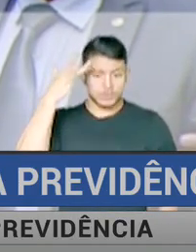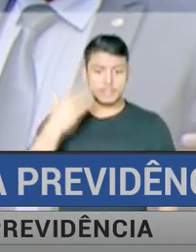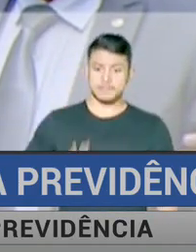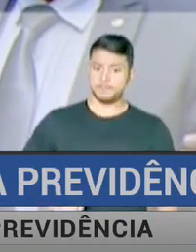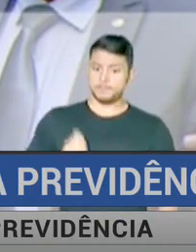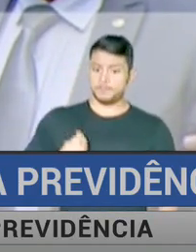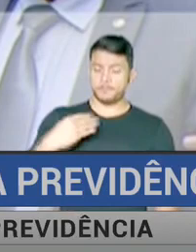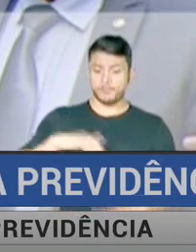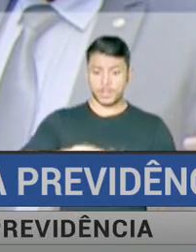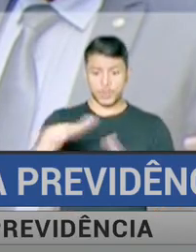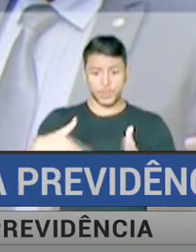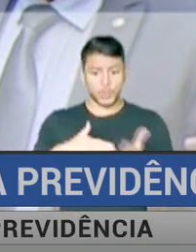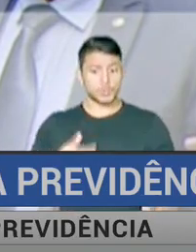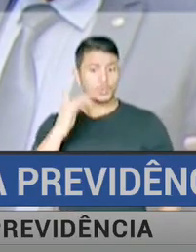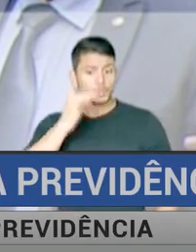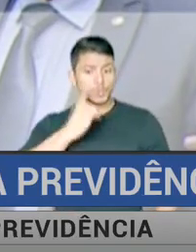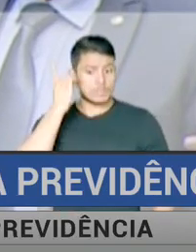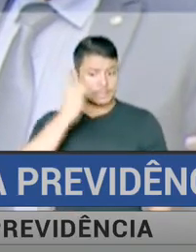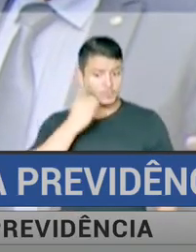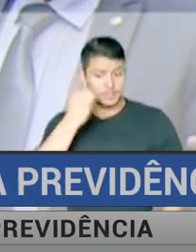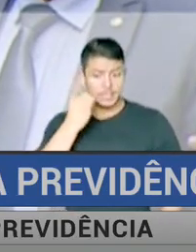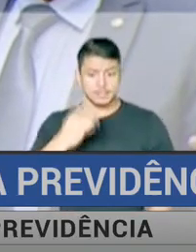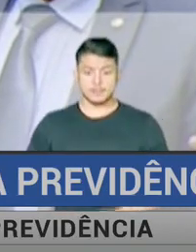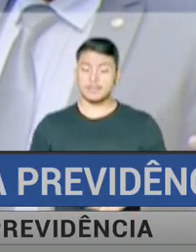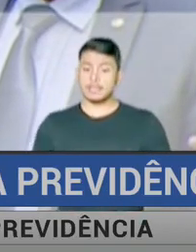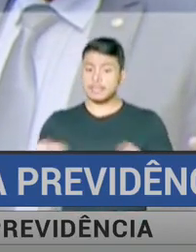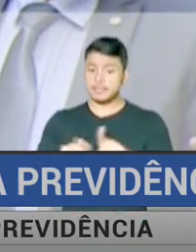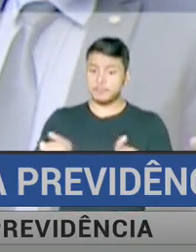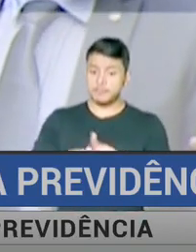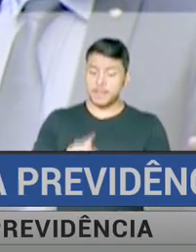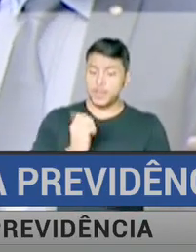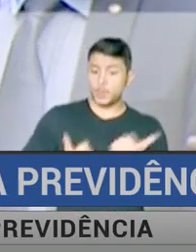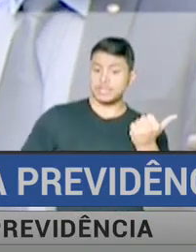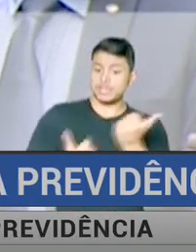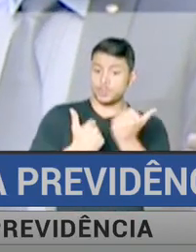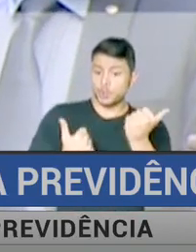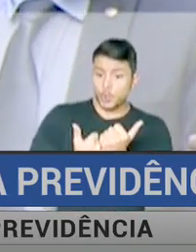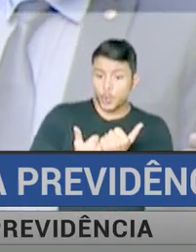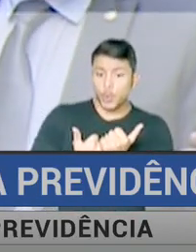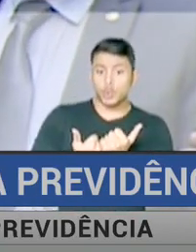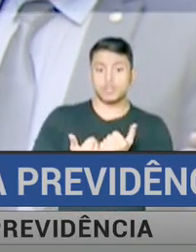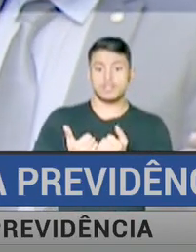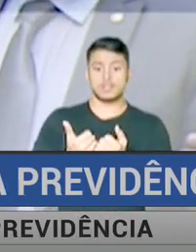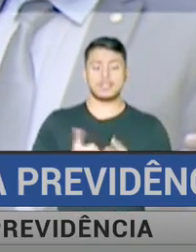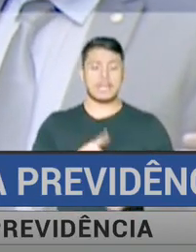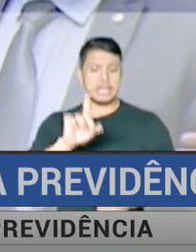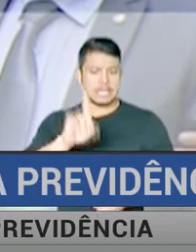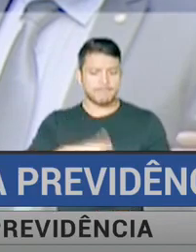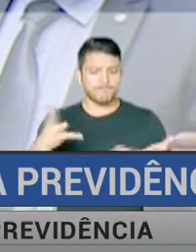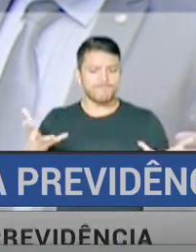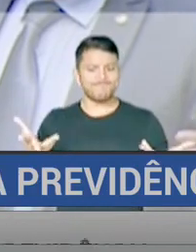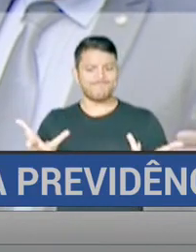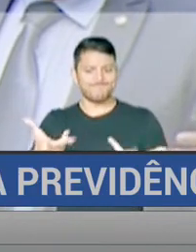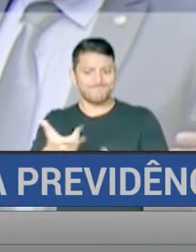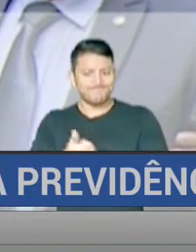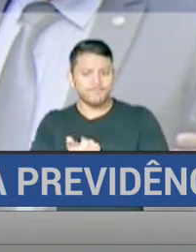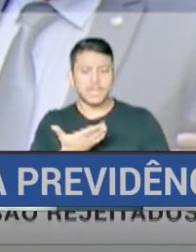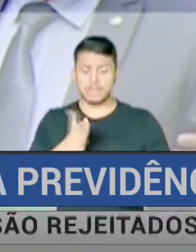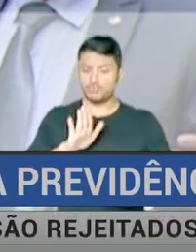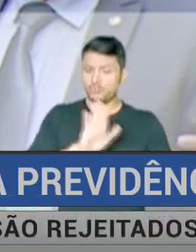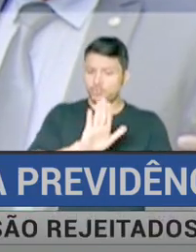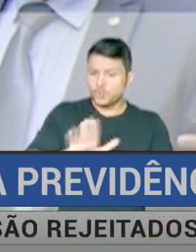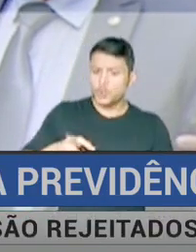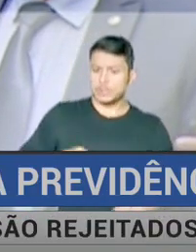todos os deputados, a todas as deputadas, a assessoria da Câmara dos Deputados, de grande qualidade, que nos ajudou,